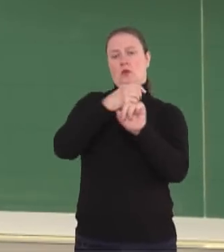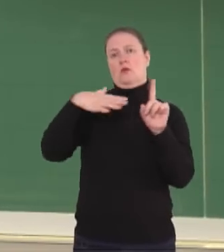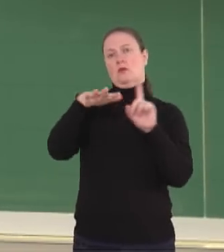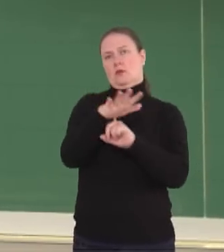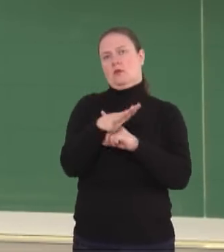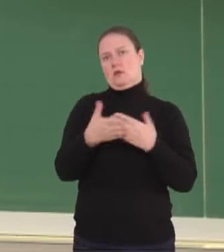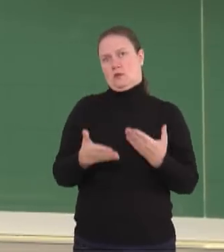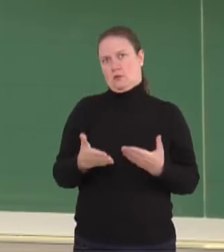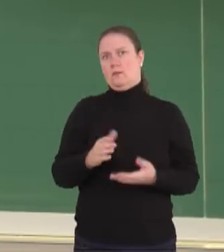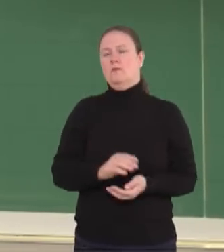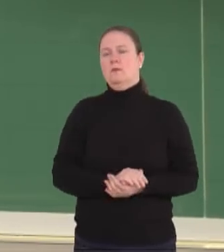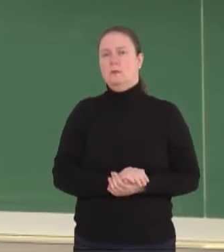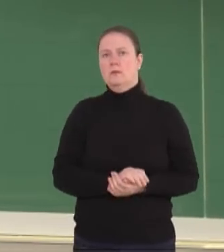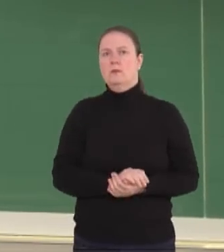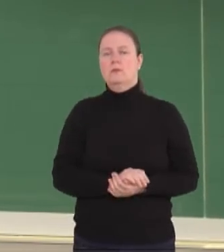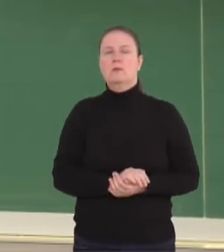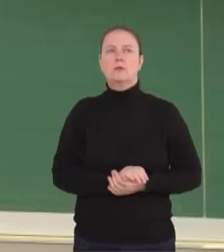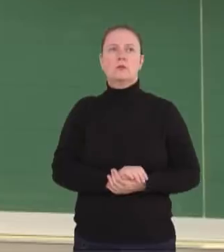vive, certo?